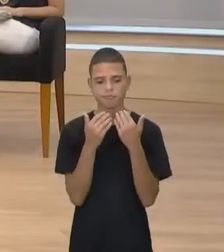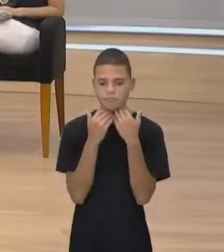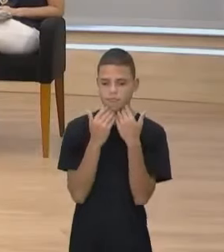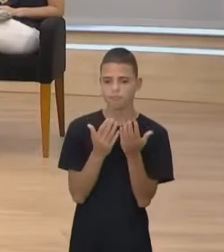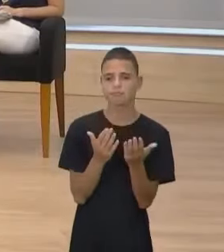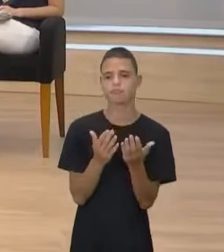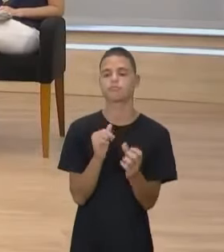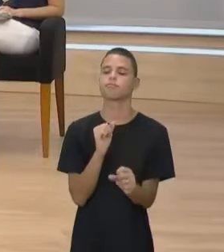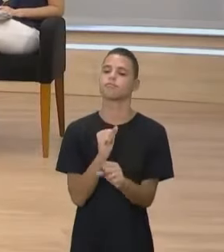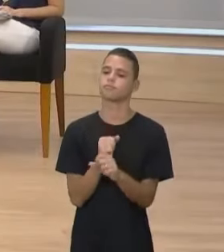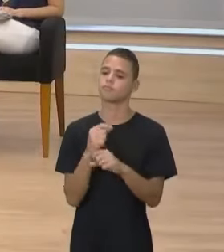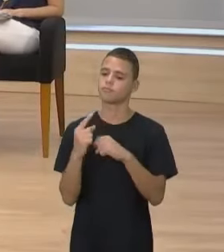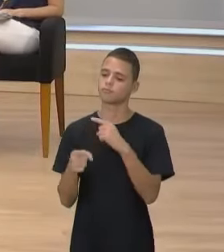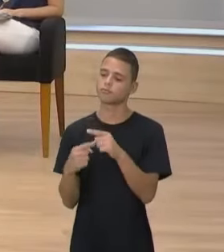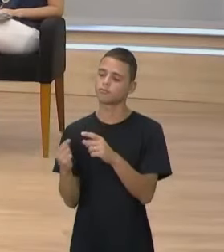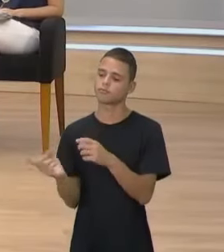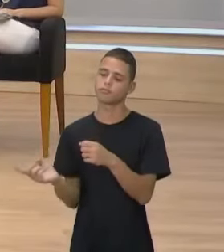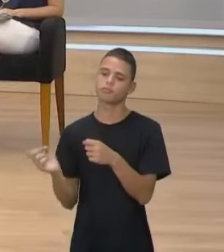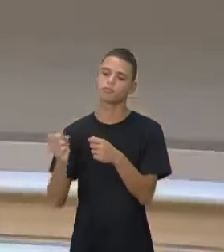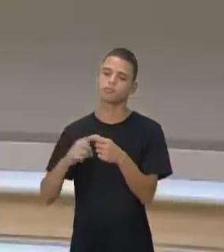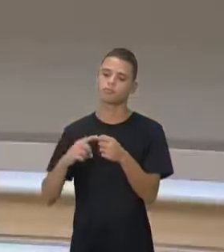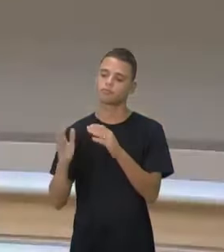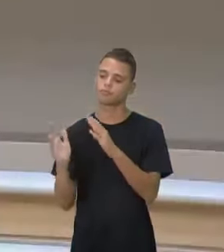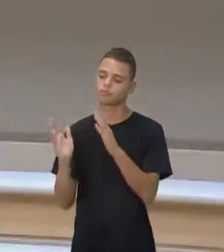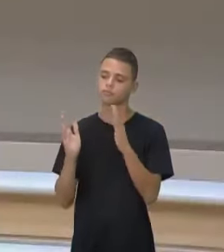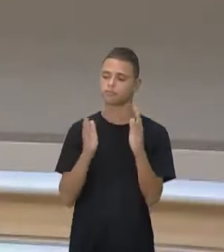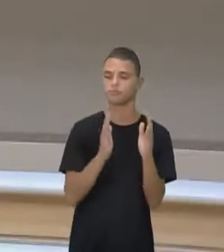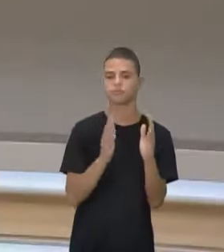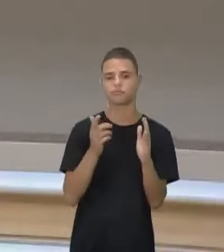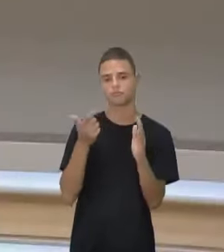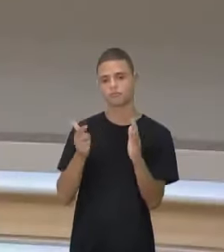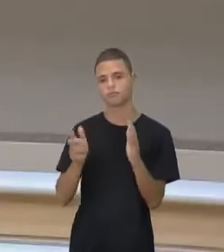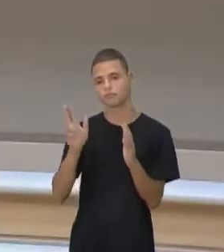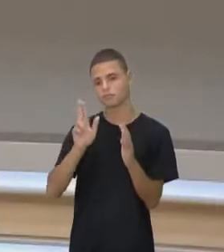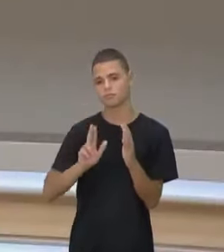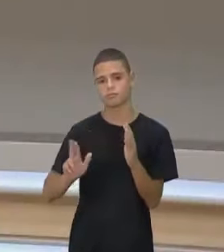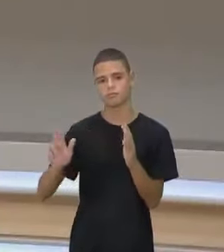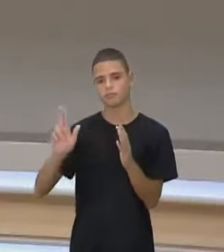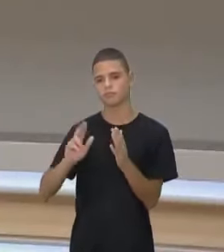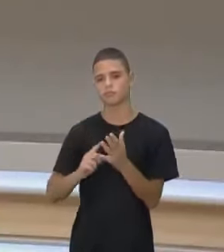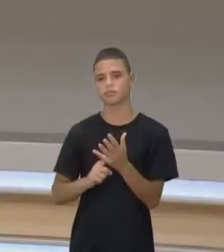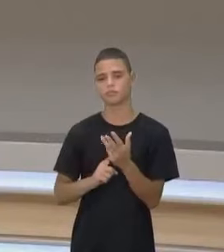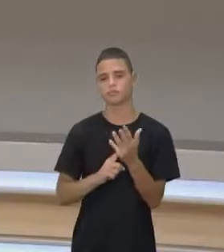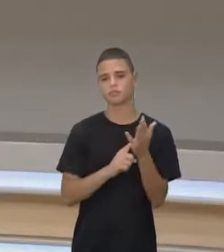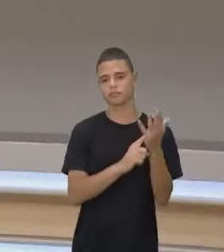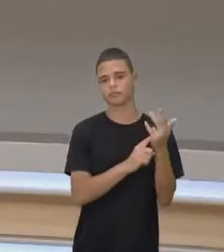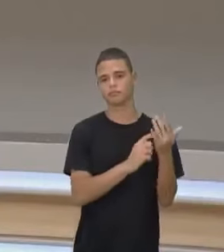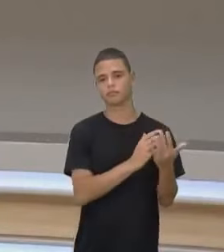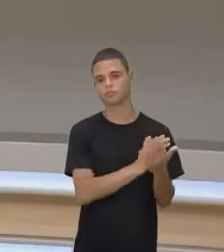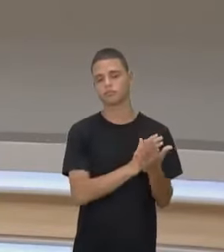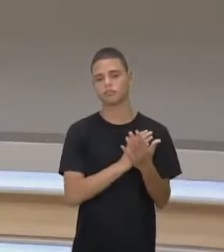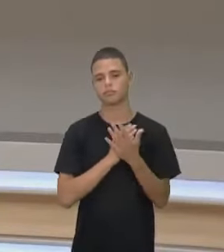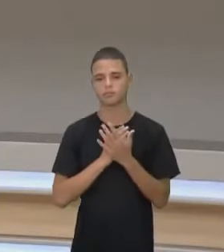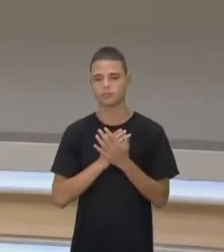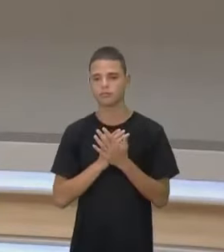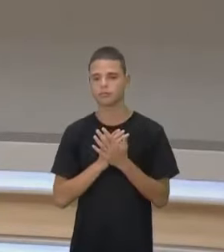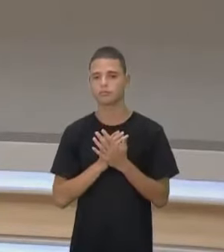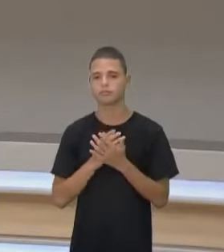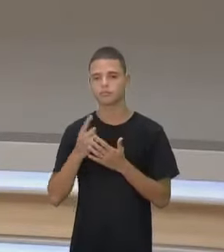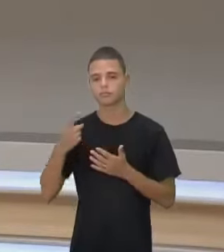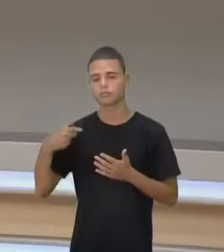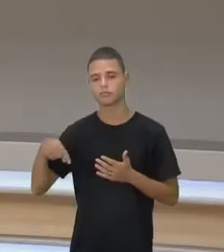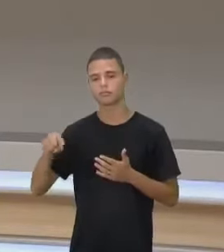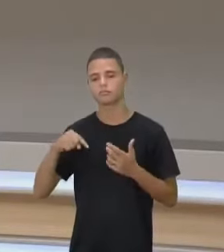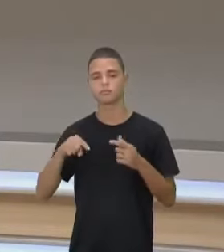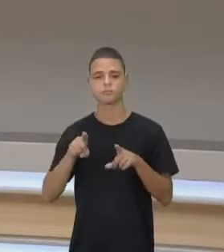depois volta e assiste com cuidado. Então vamos usar os recursos tecnológicos, né, a nosso favor, ao máximo, né, disponível, e a gente também está